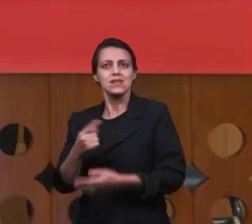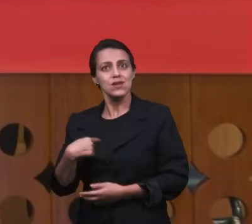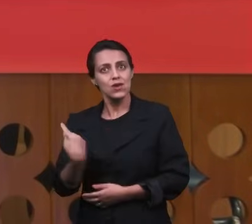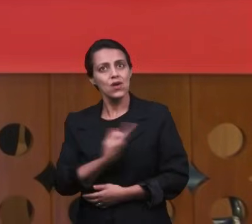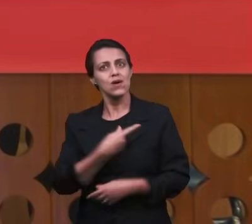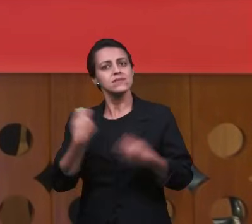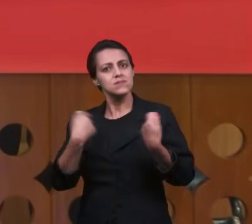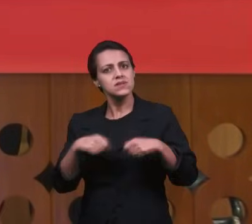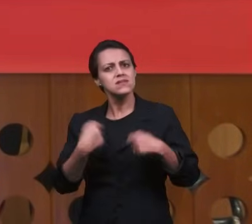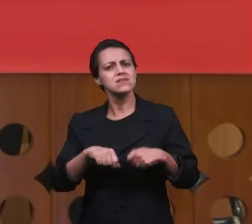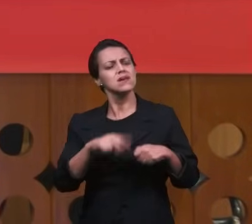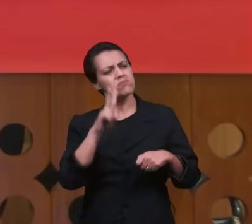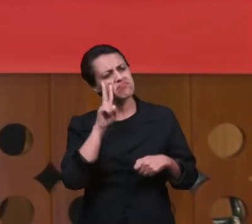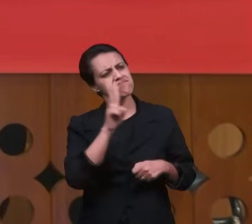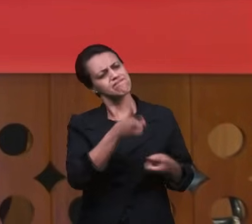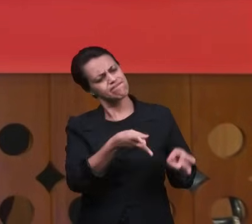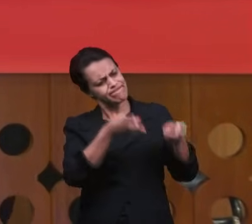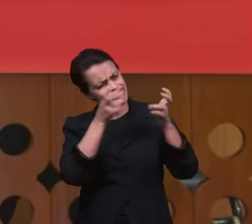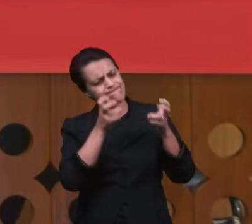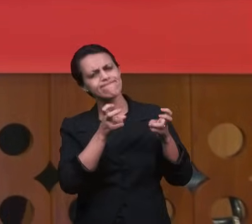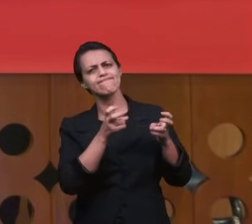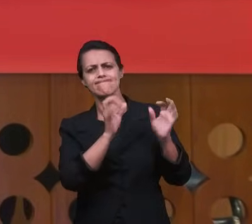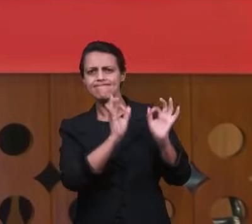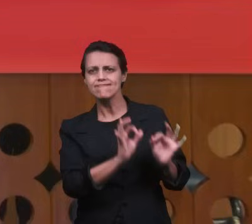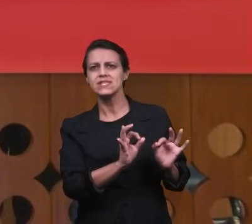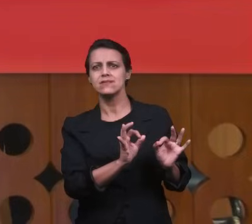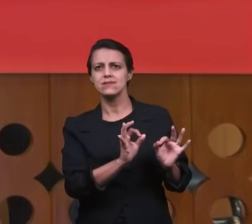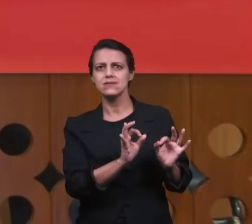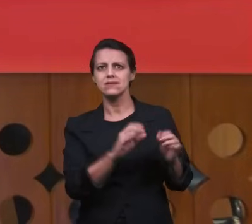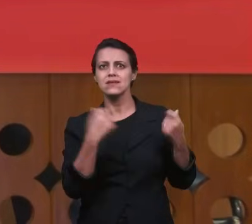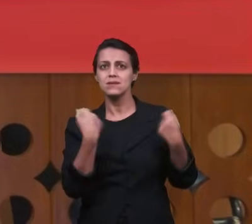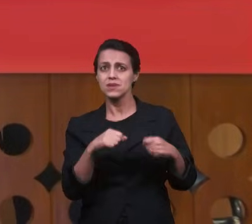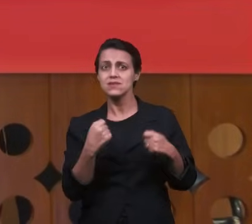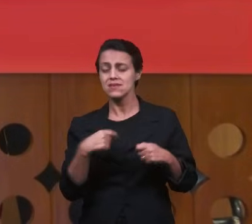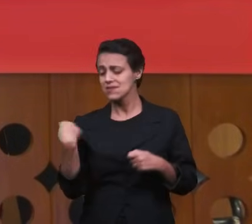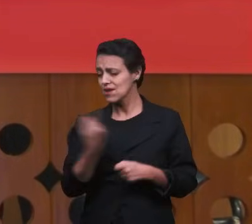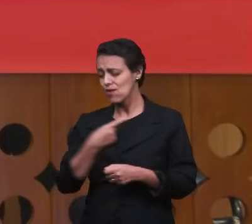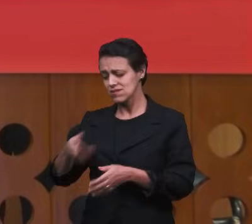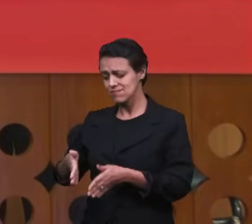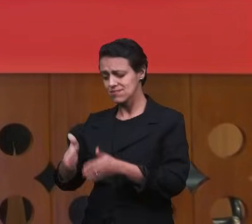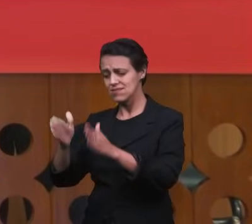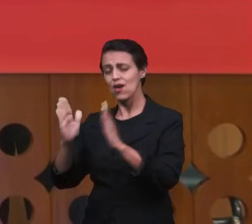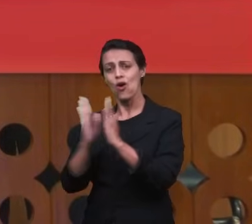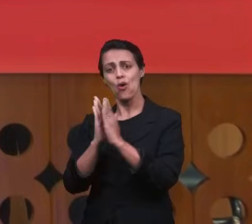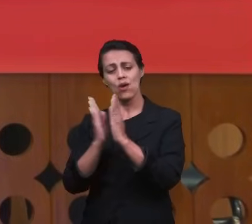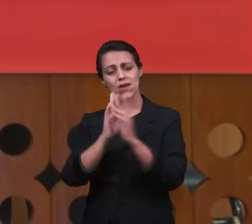que reconhecer isso. E continuar a nossa caminhada, orar por eles,